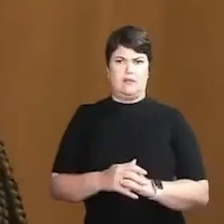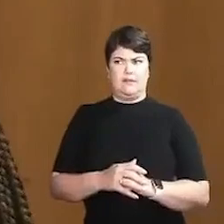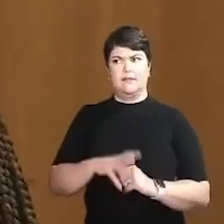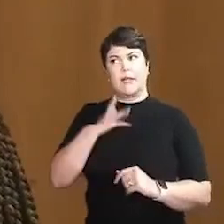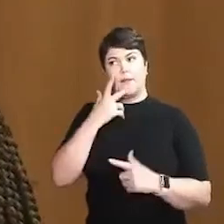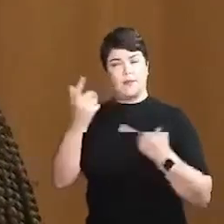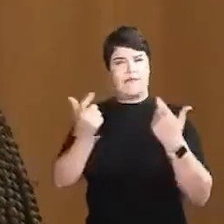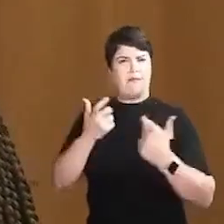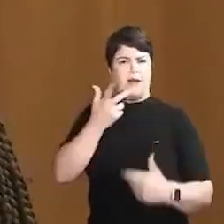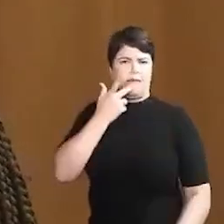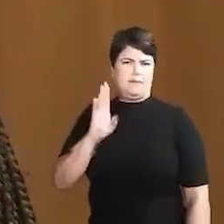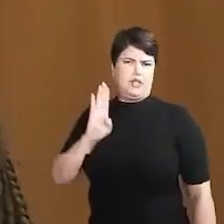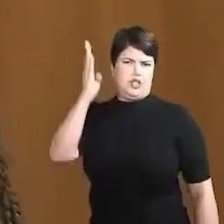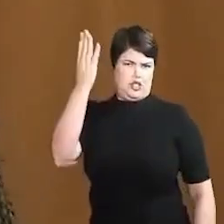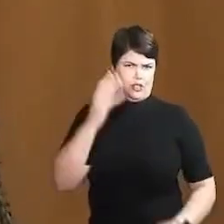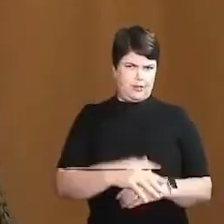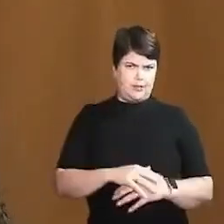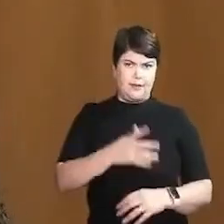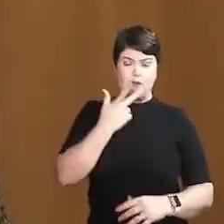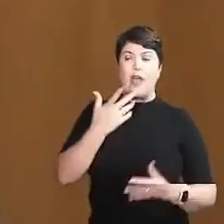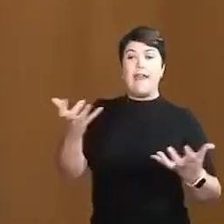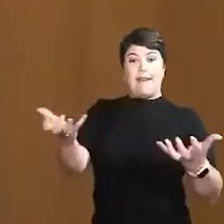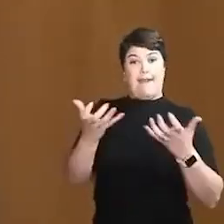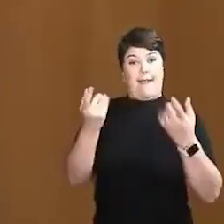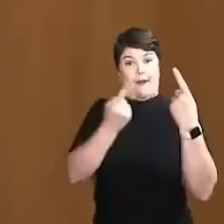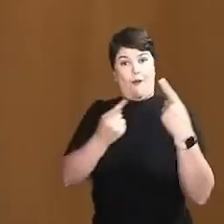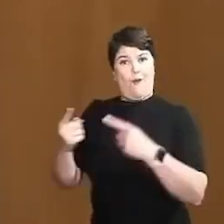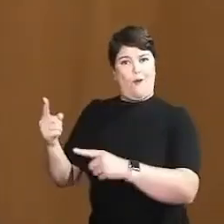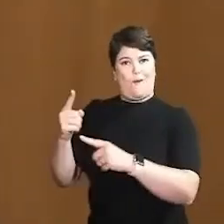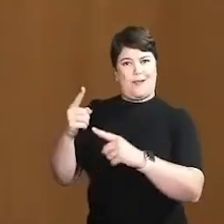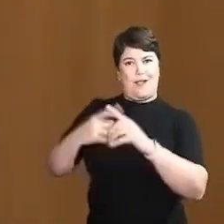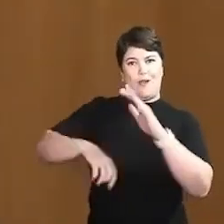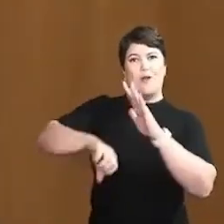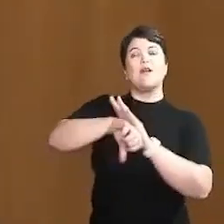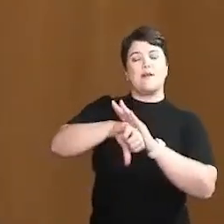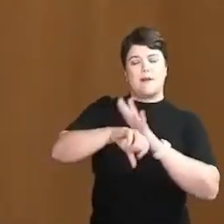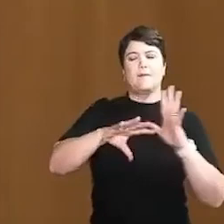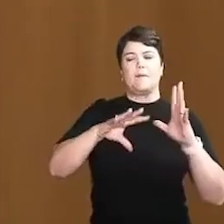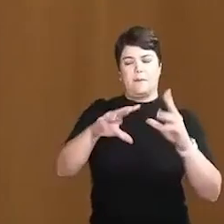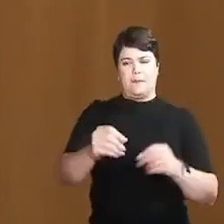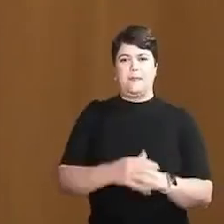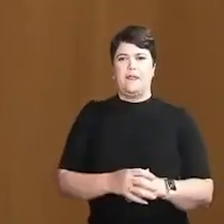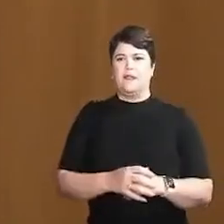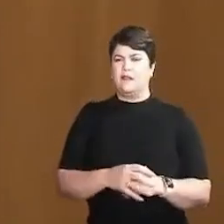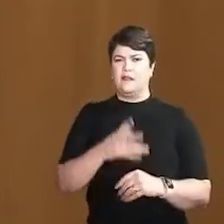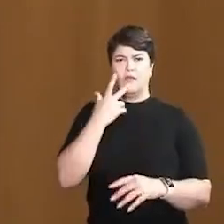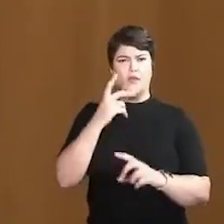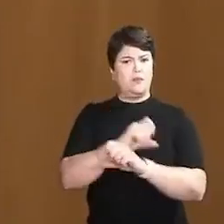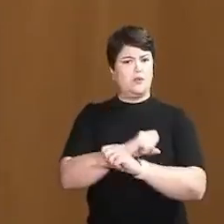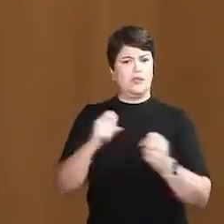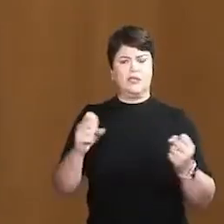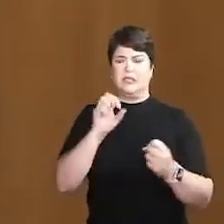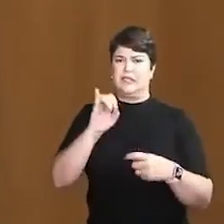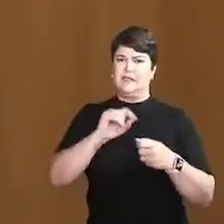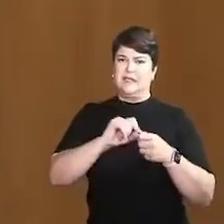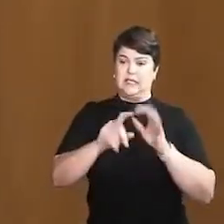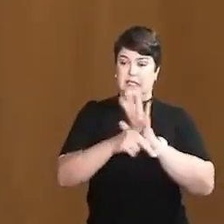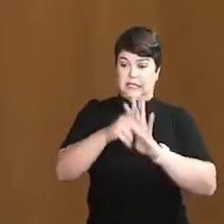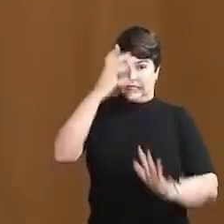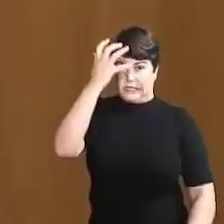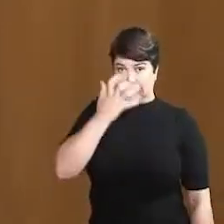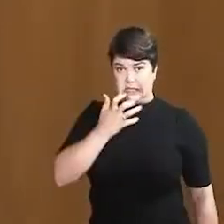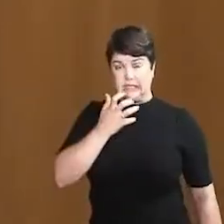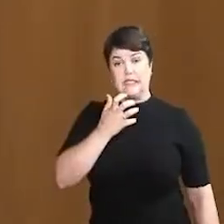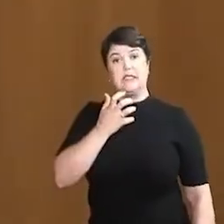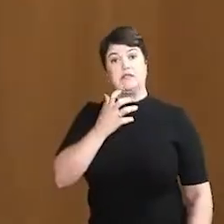farisa que querem combater o crime organizado é impossível fazê-lo com seriedade